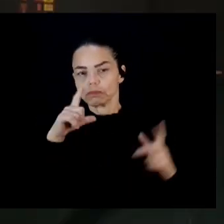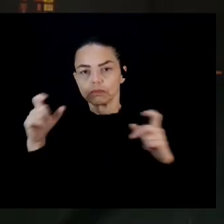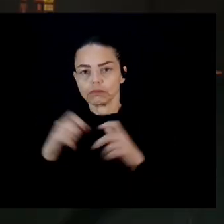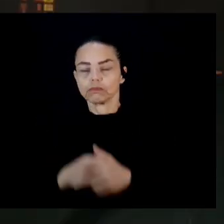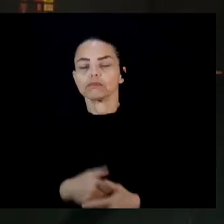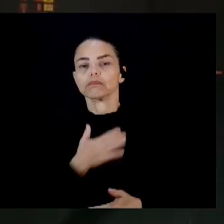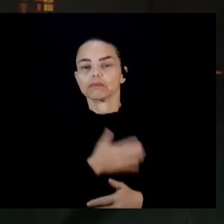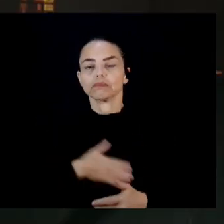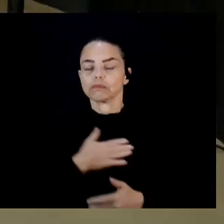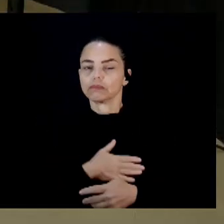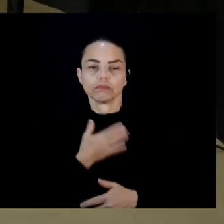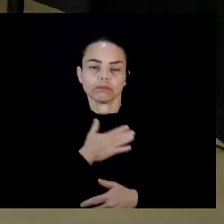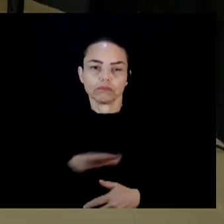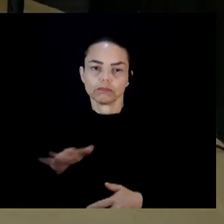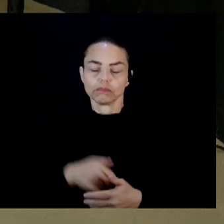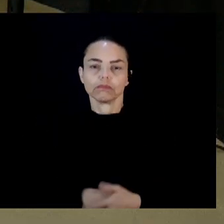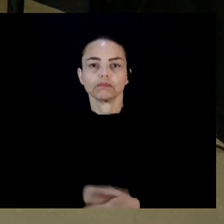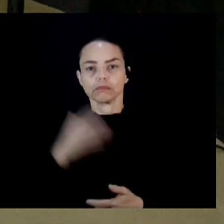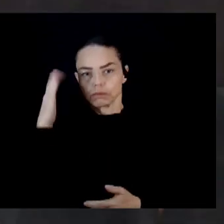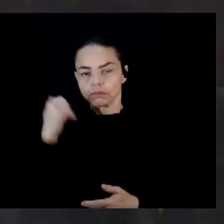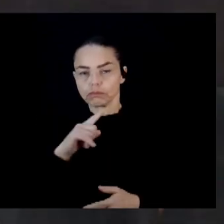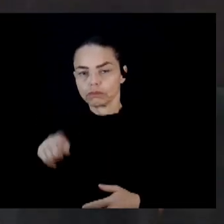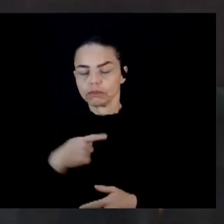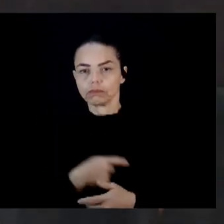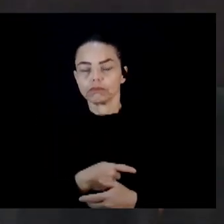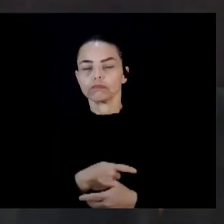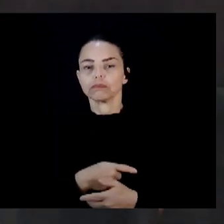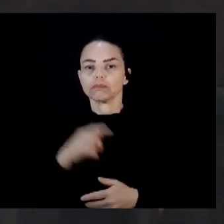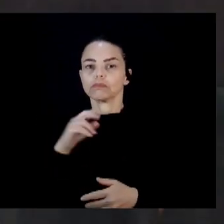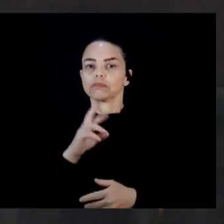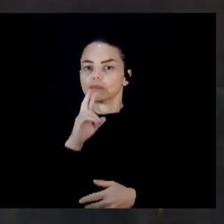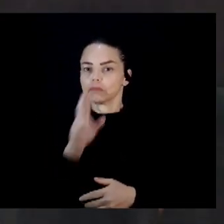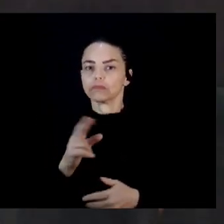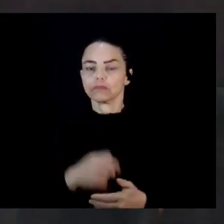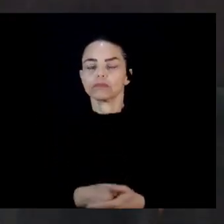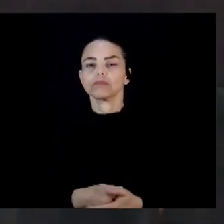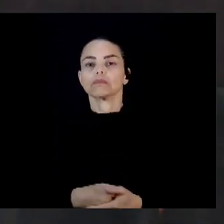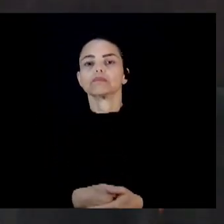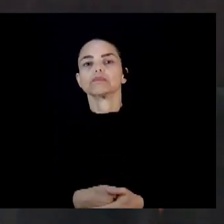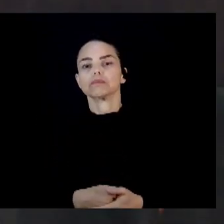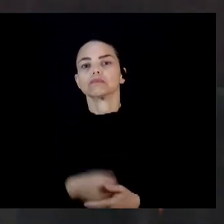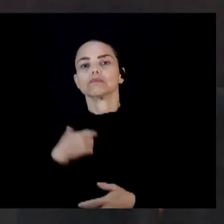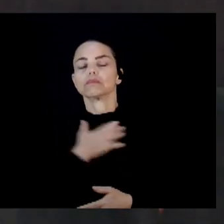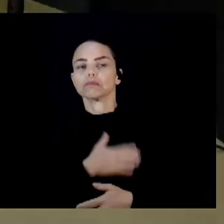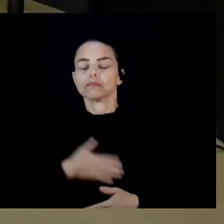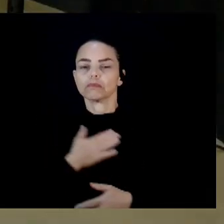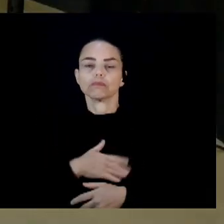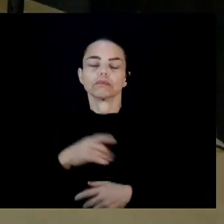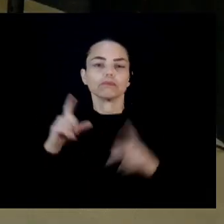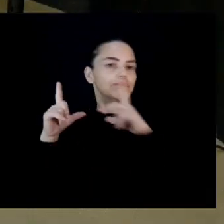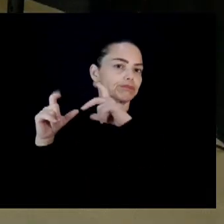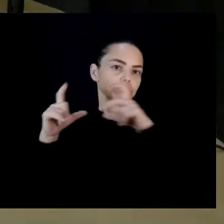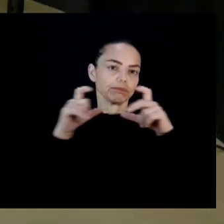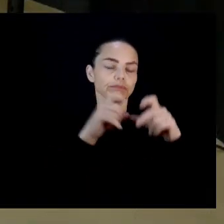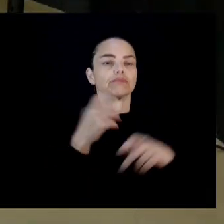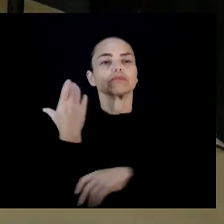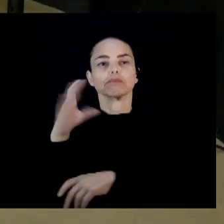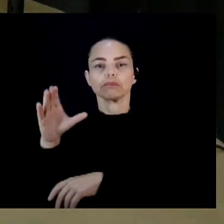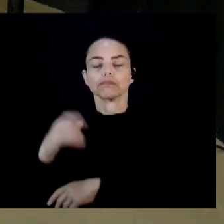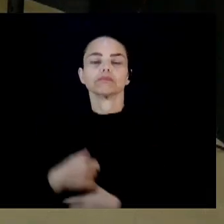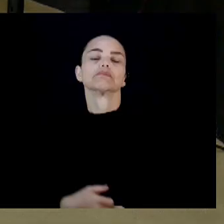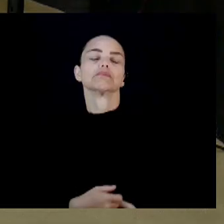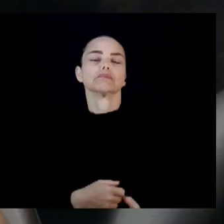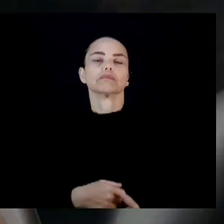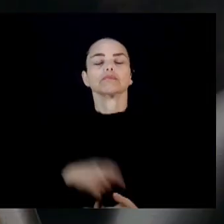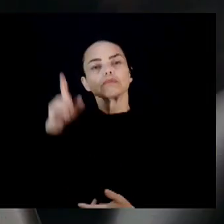não gosta. E você sabe que depois que você chega no resultado, aí você me corrige, André, as pessoas gostam de postar. Sim, eu vejo que no dia a dia, eu